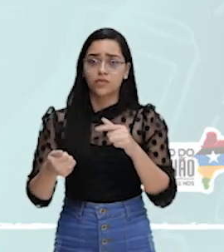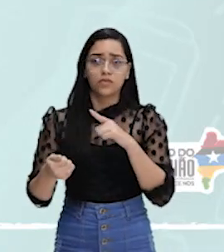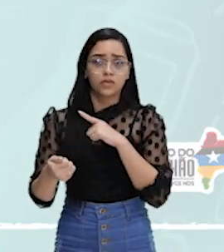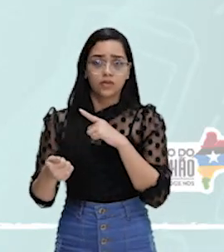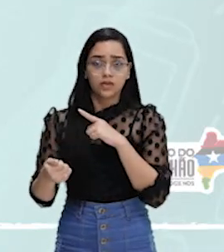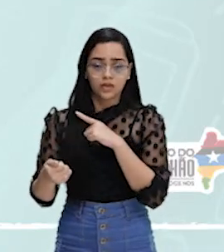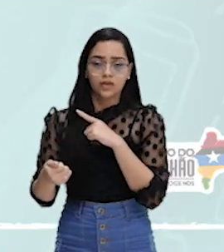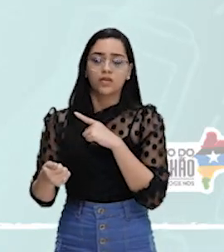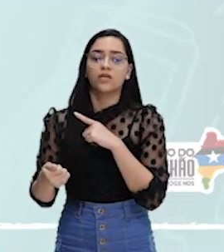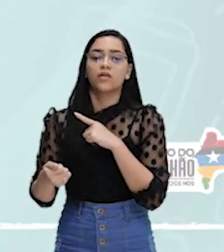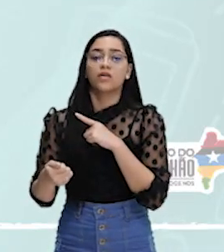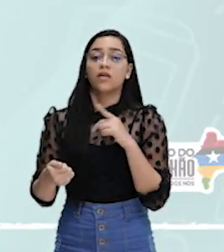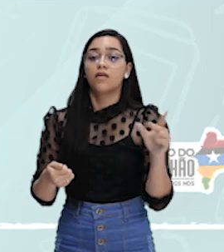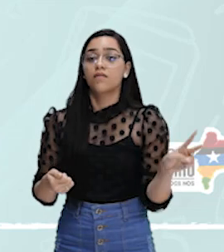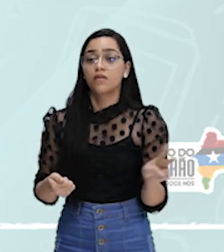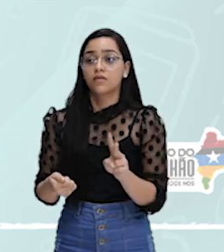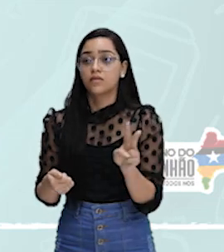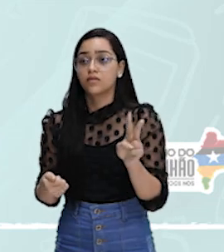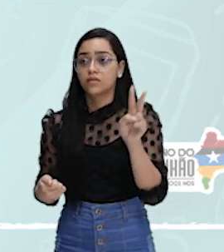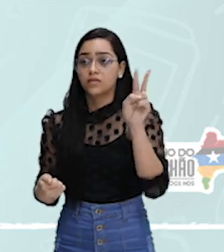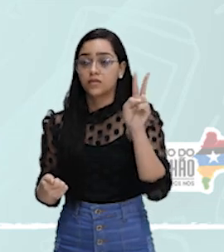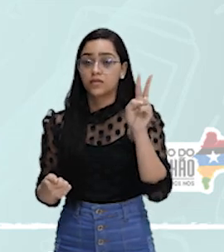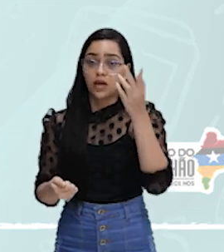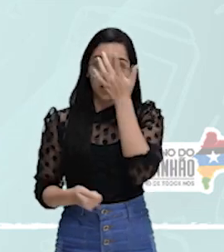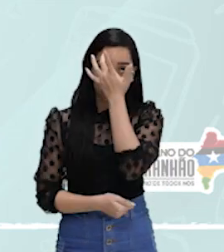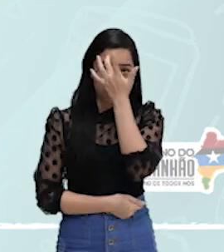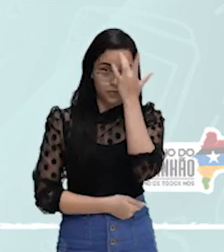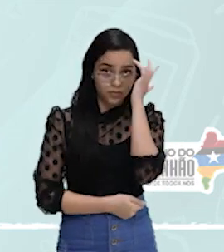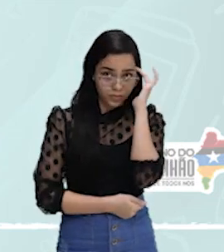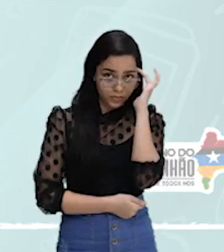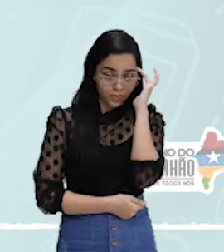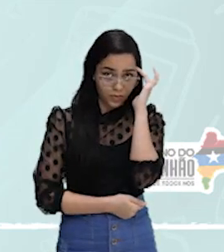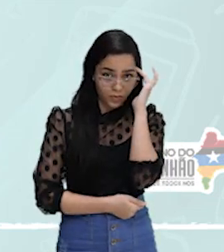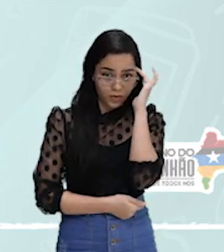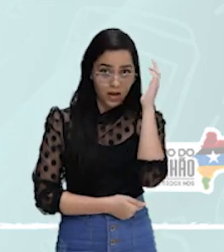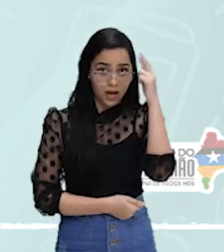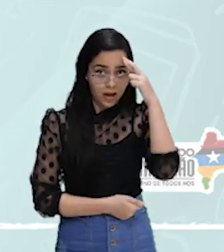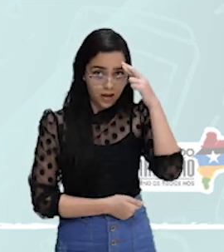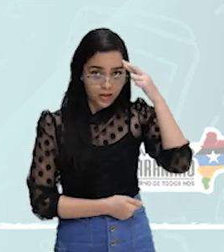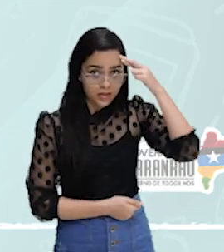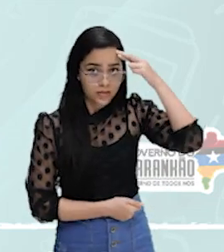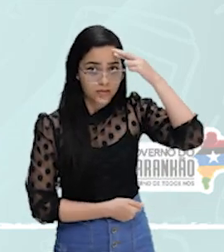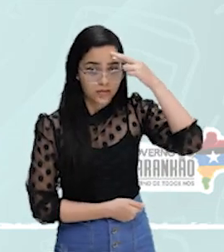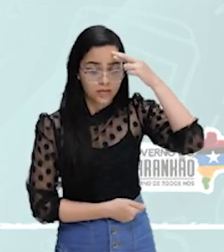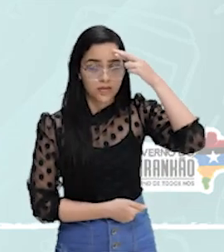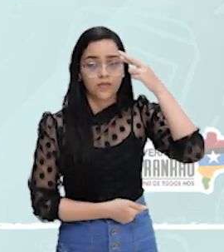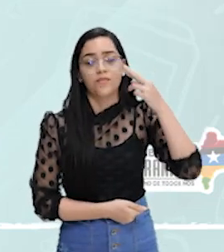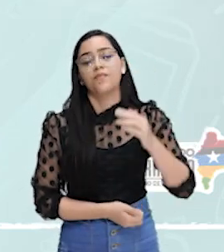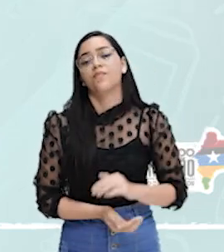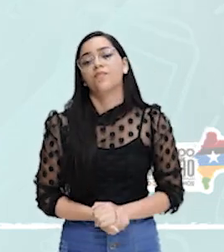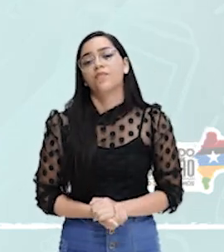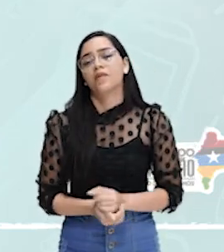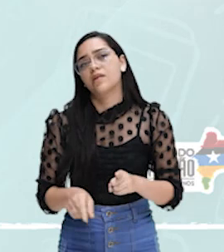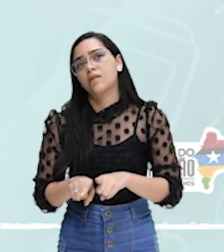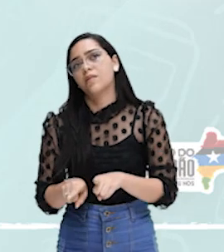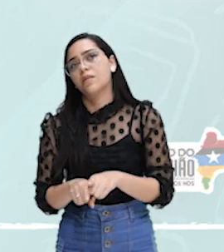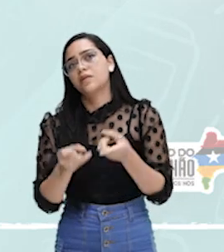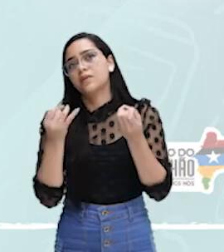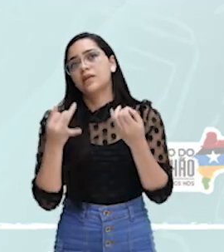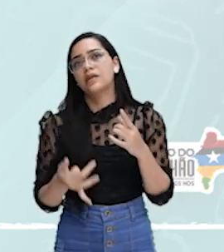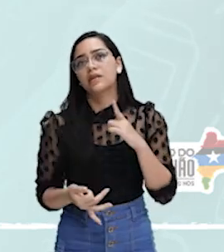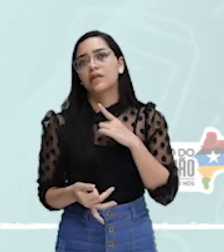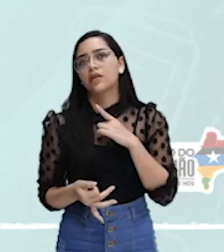renascimento cultural ele vai valorizar o homem, a razão, e eu diria,